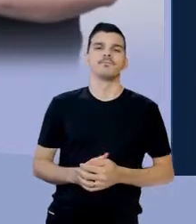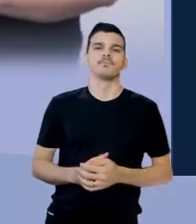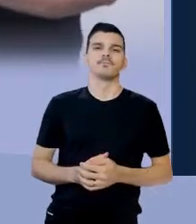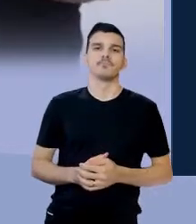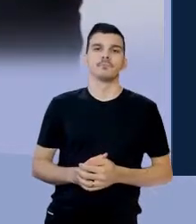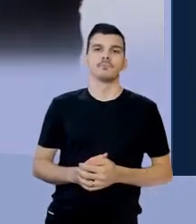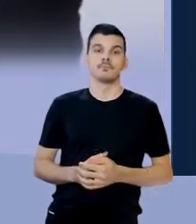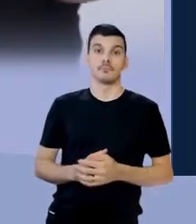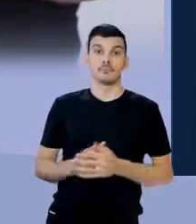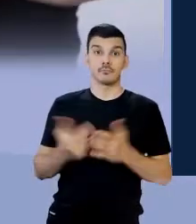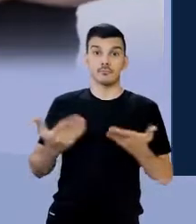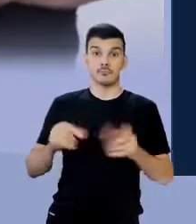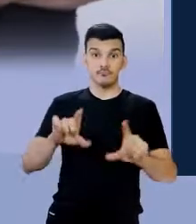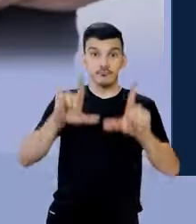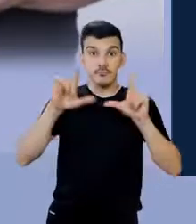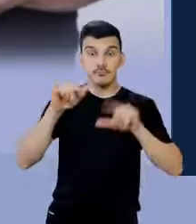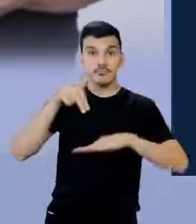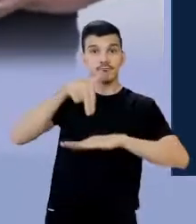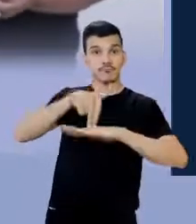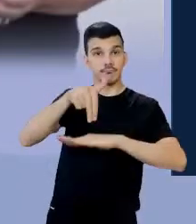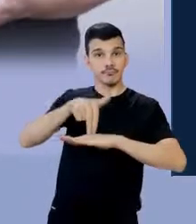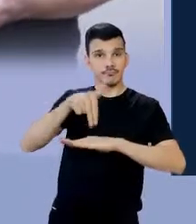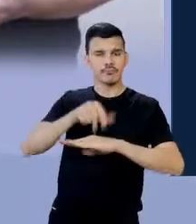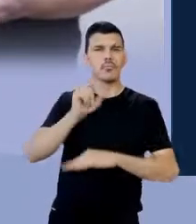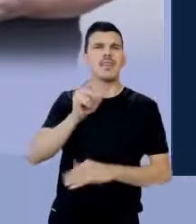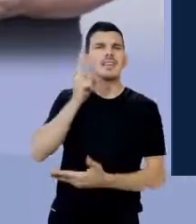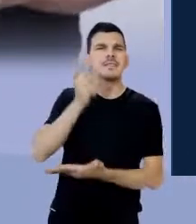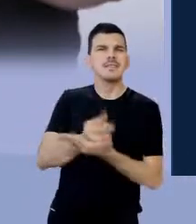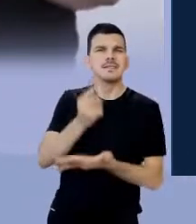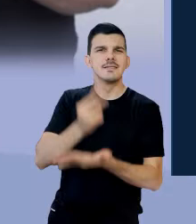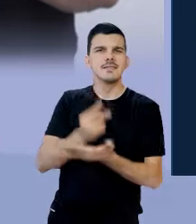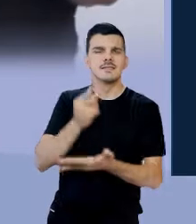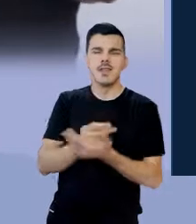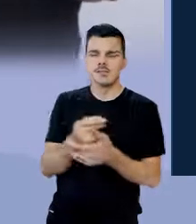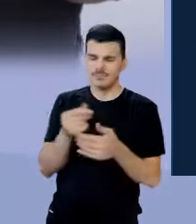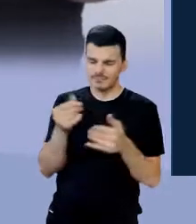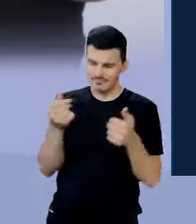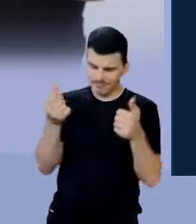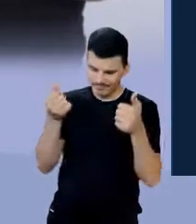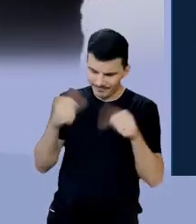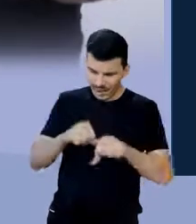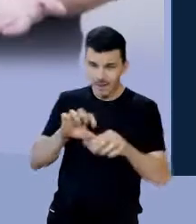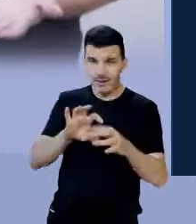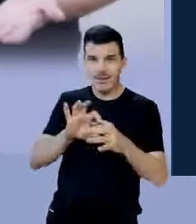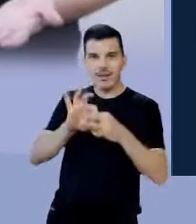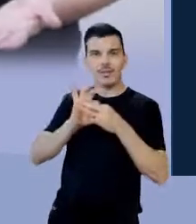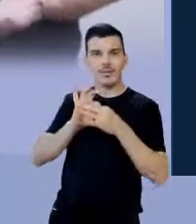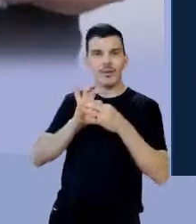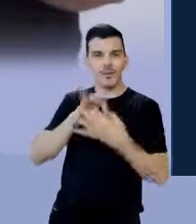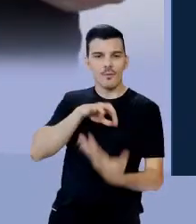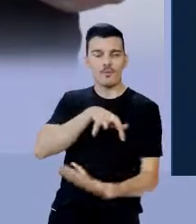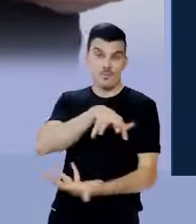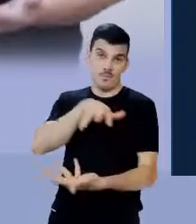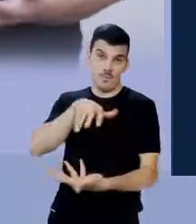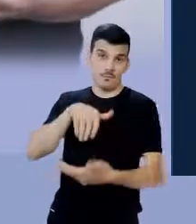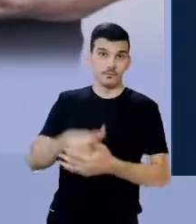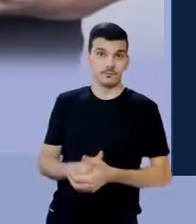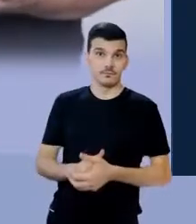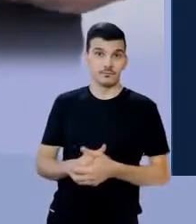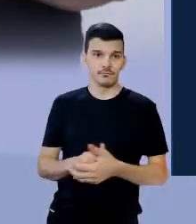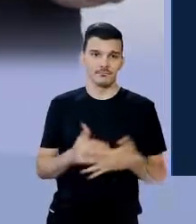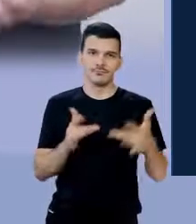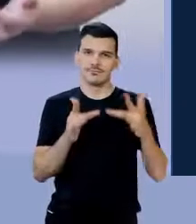impessoal. O protagonista problemático é sempre incapaz de interagir com o